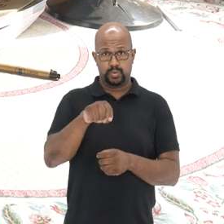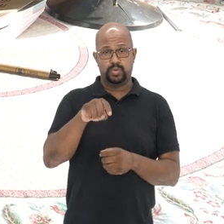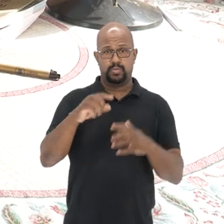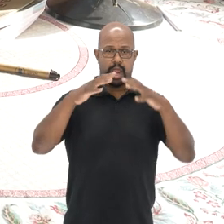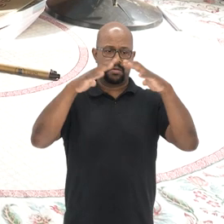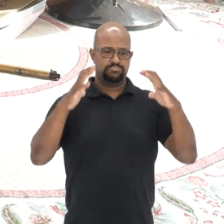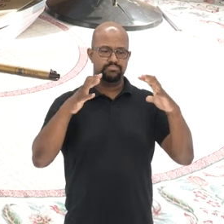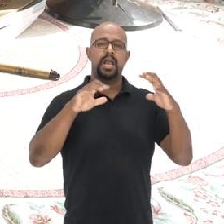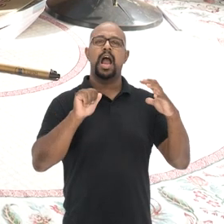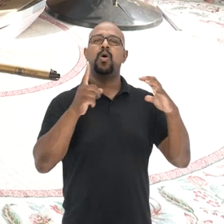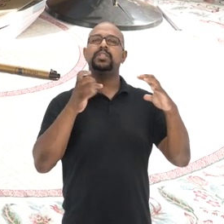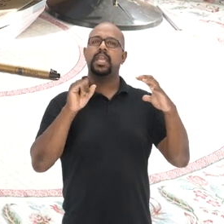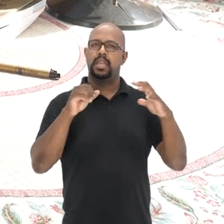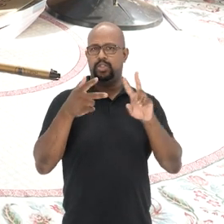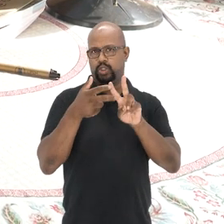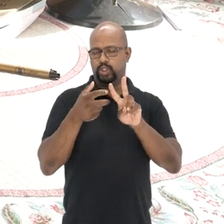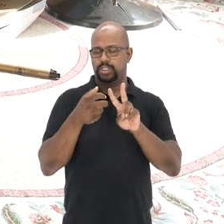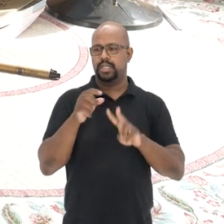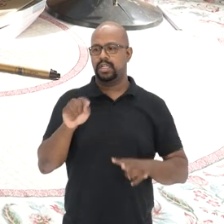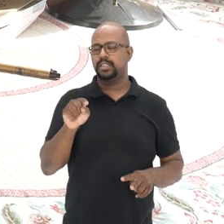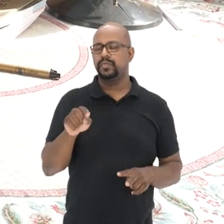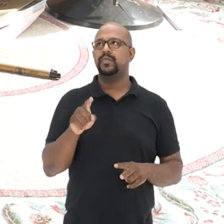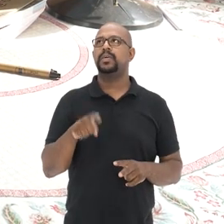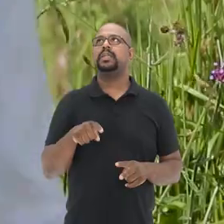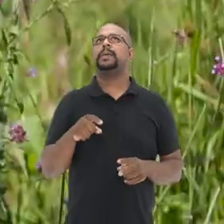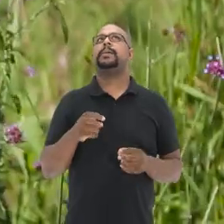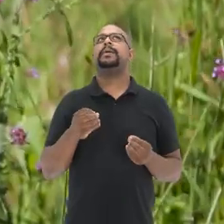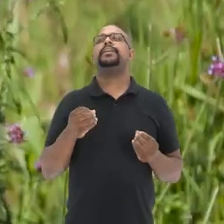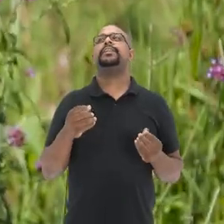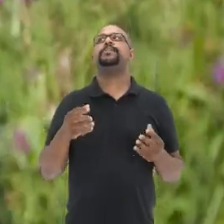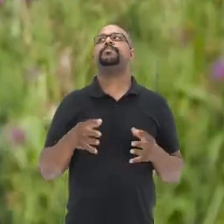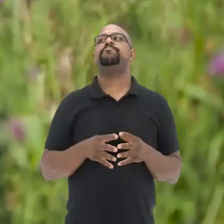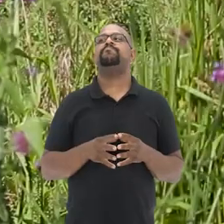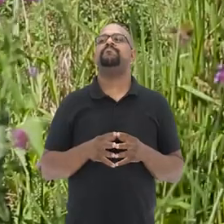dentro de uma aldeia indígena, né, elas foram,